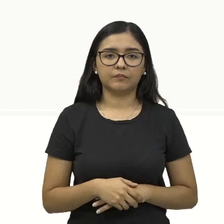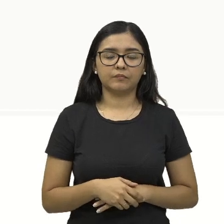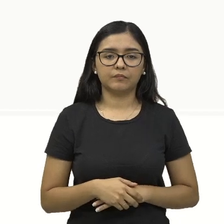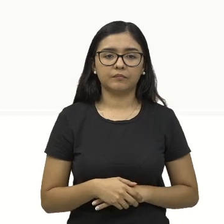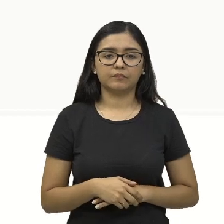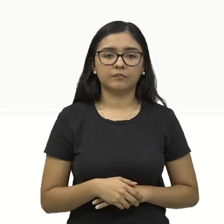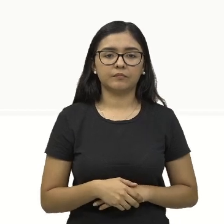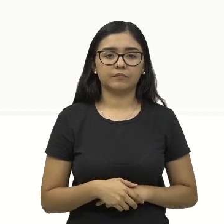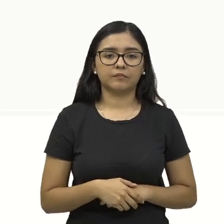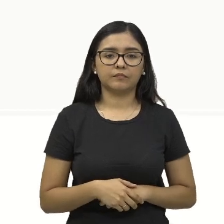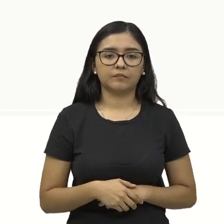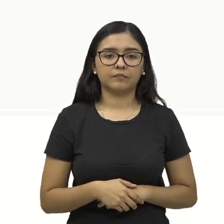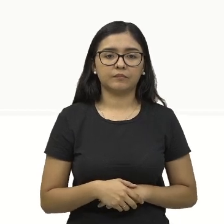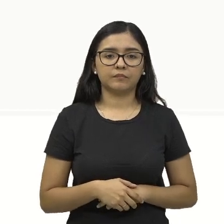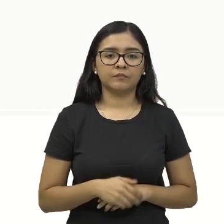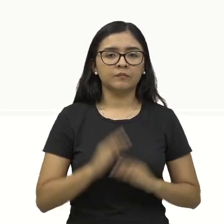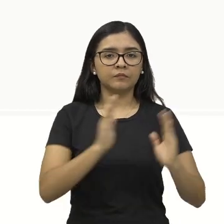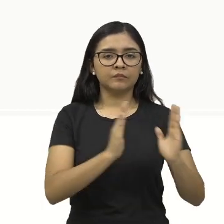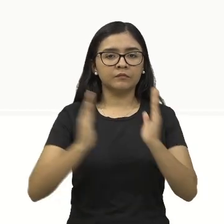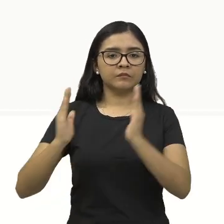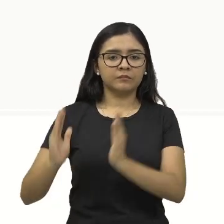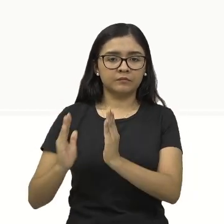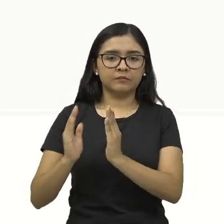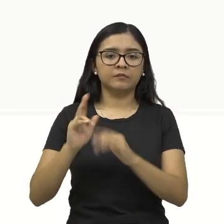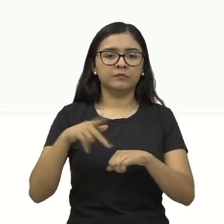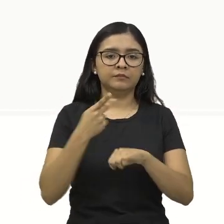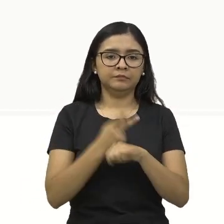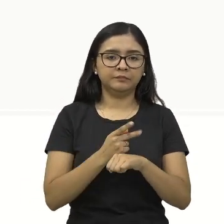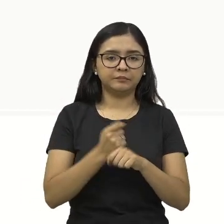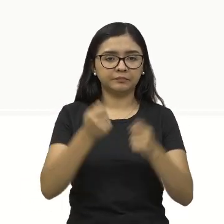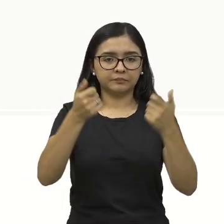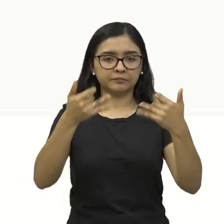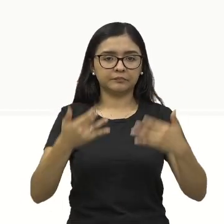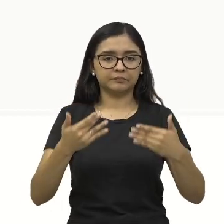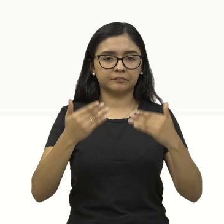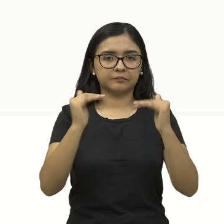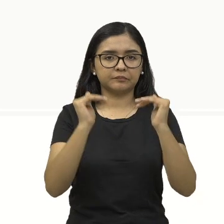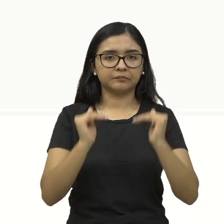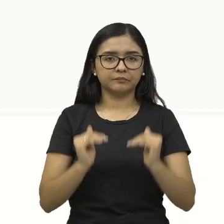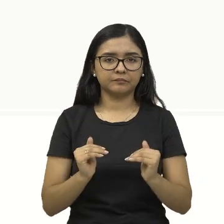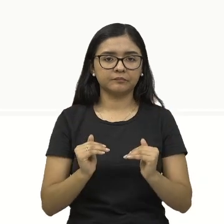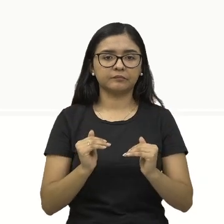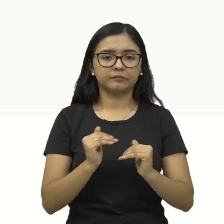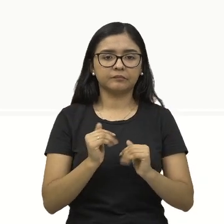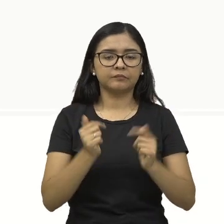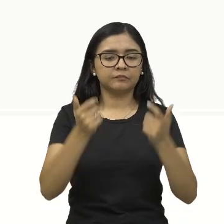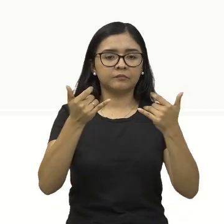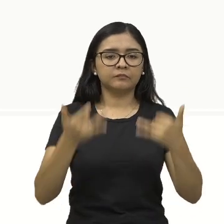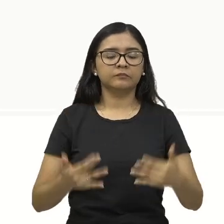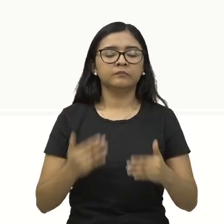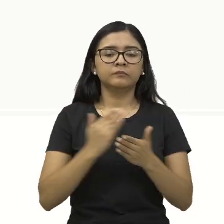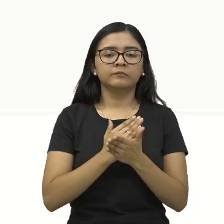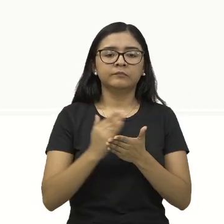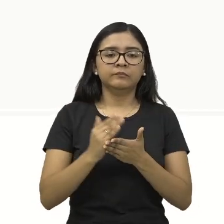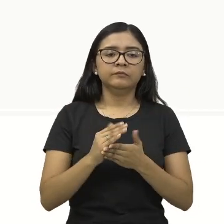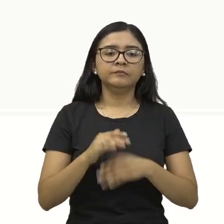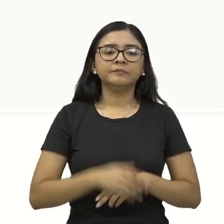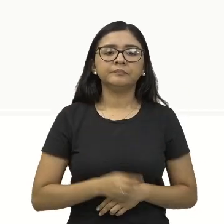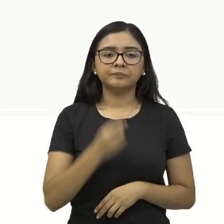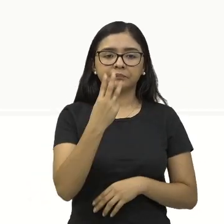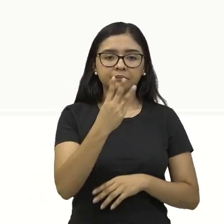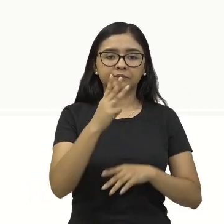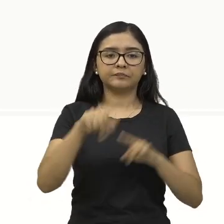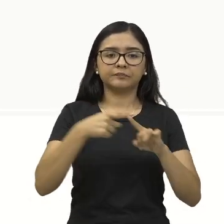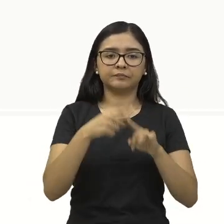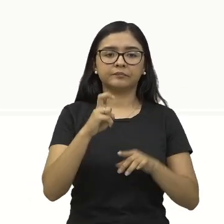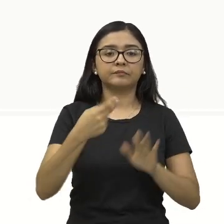Deixa eu fazer aqui para o lado, depois a gente soma para baixo. Então, vamos começar. 3 vezes